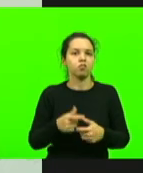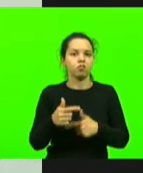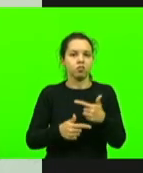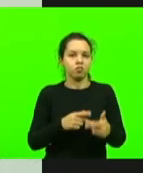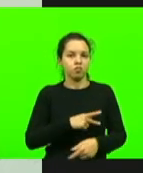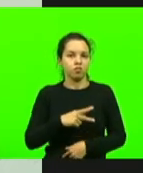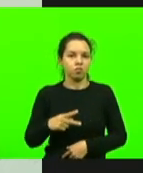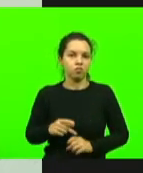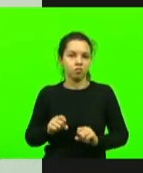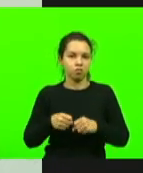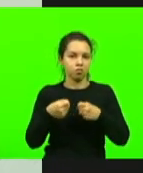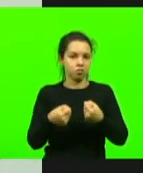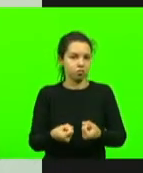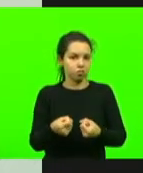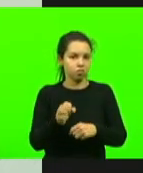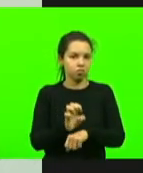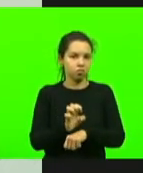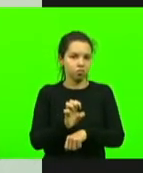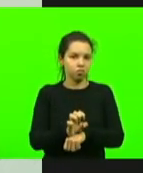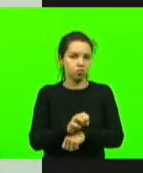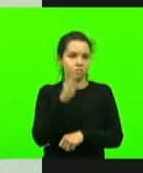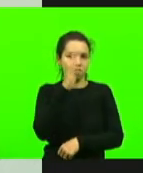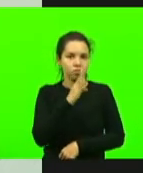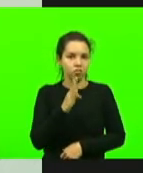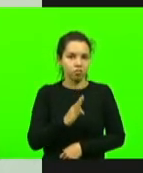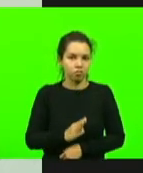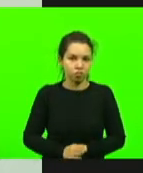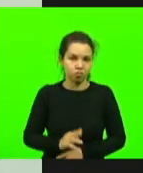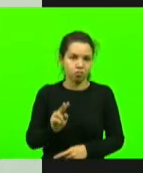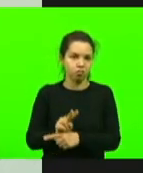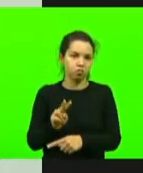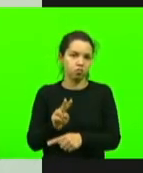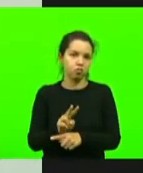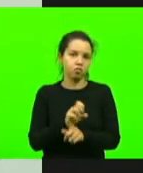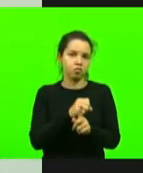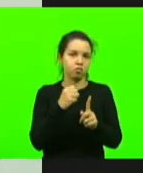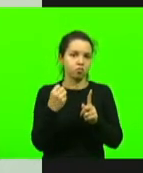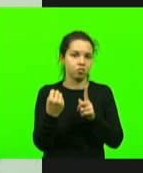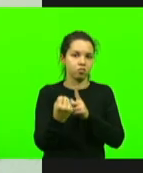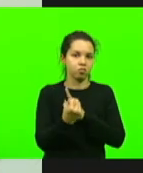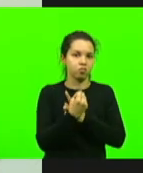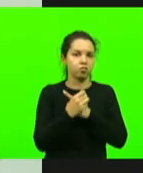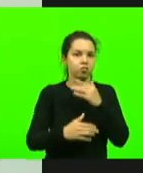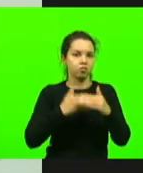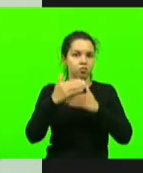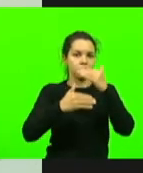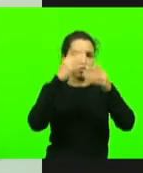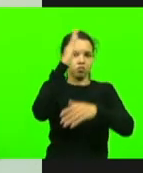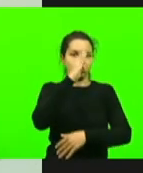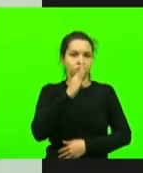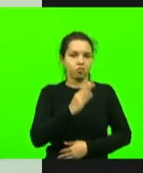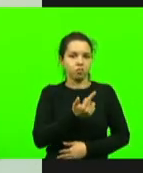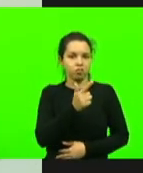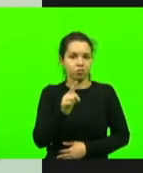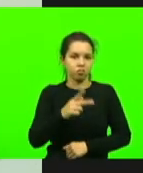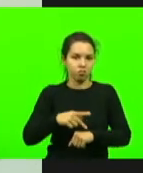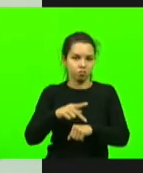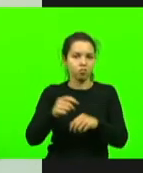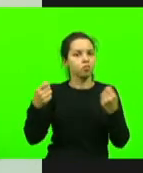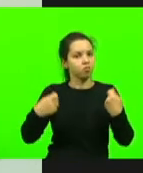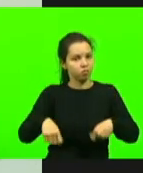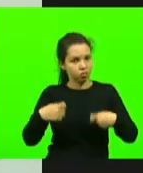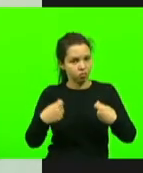brasileiro em Doutor da proteção social e do desenvolvimento nacional para construir um outro país que é possível que é